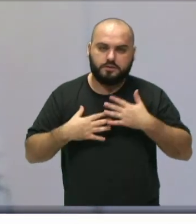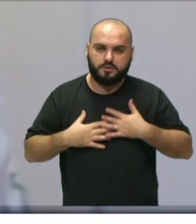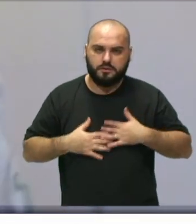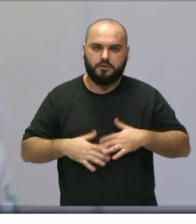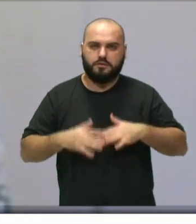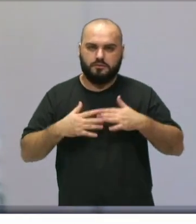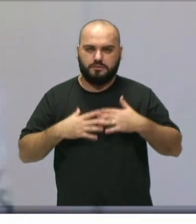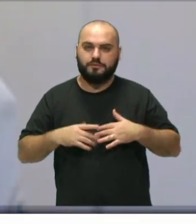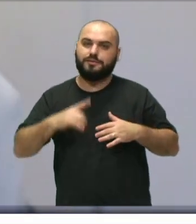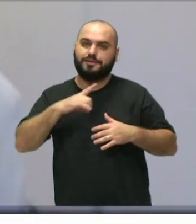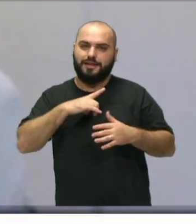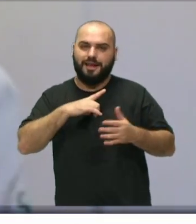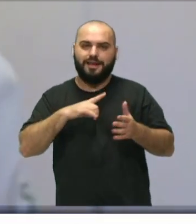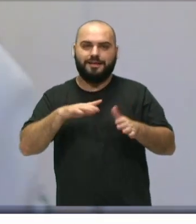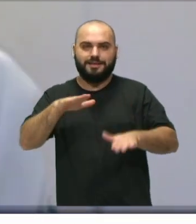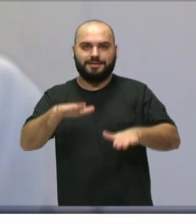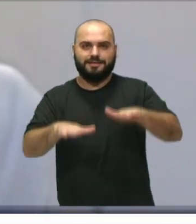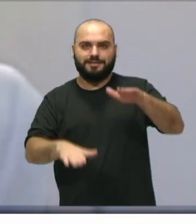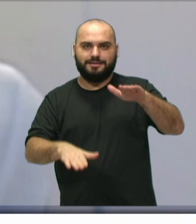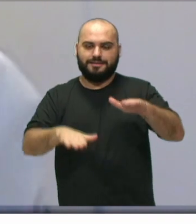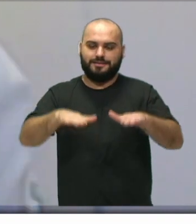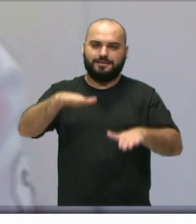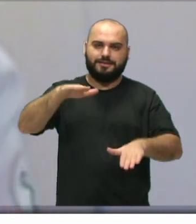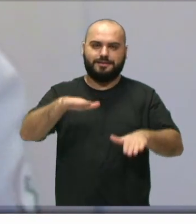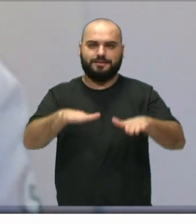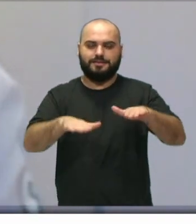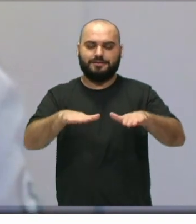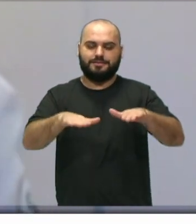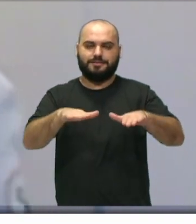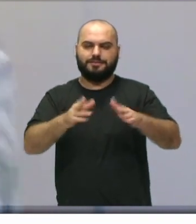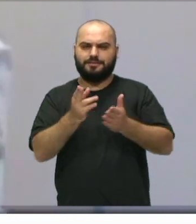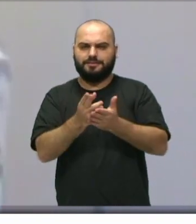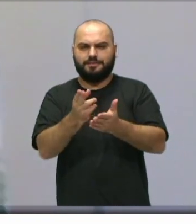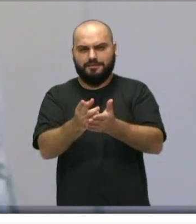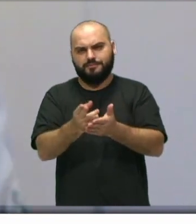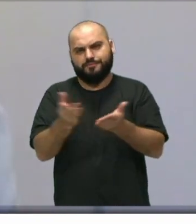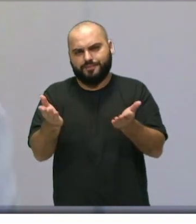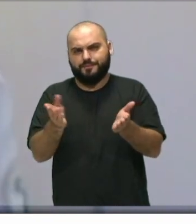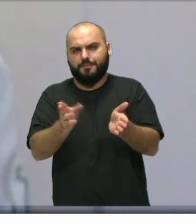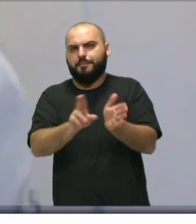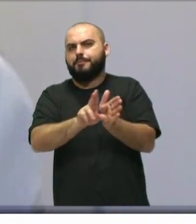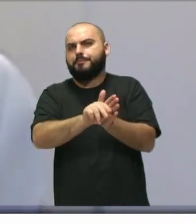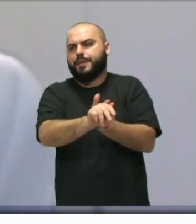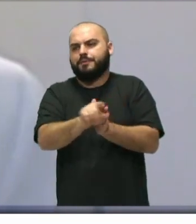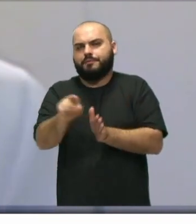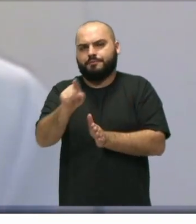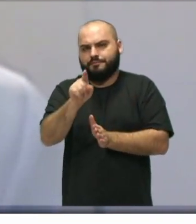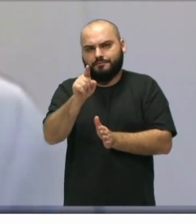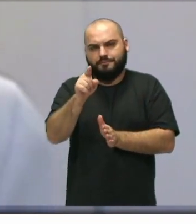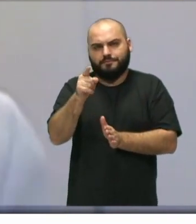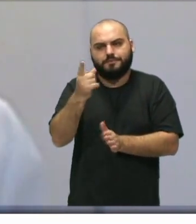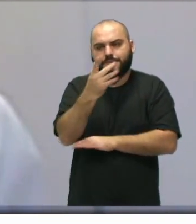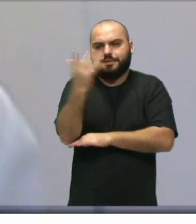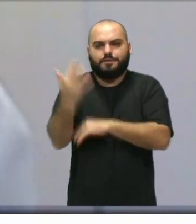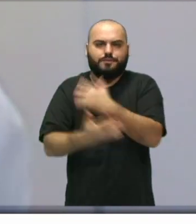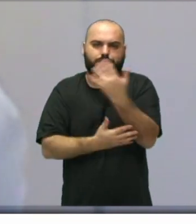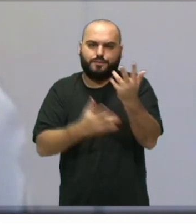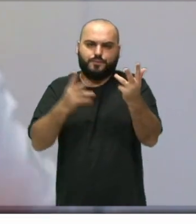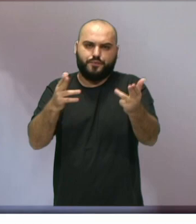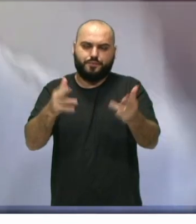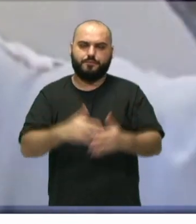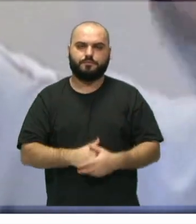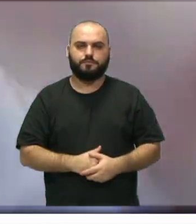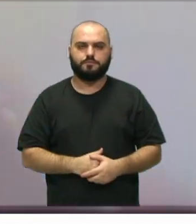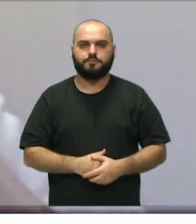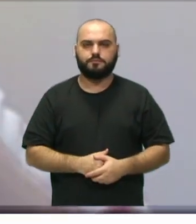Então, existe um ritmo que é um ritmo biológico da natureza e que nós viemos da natureza, a gente herdou esse ritmo. O nosso